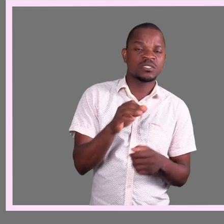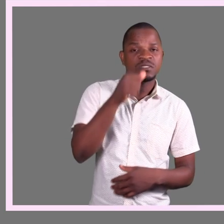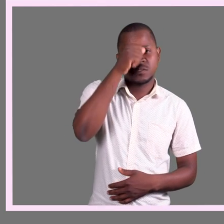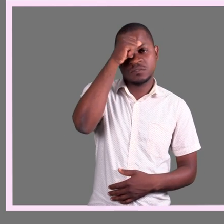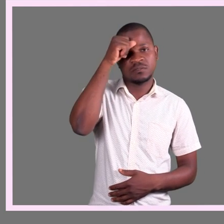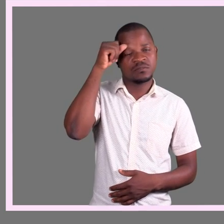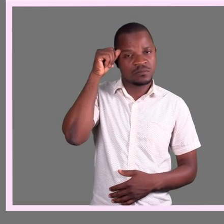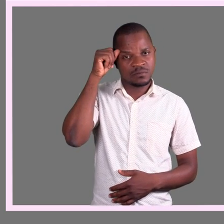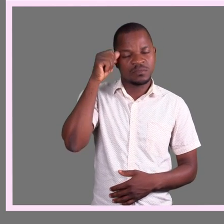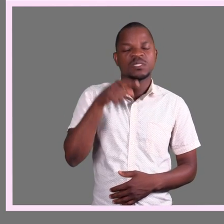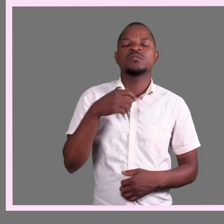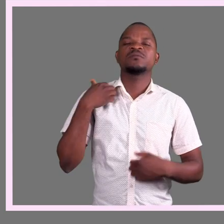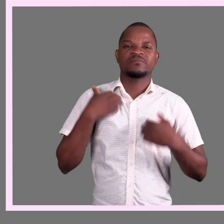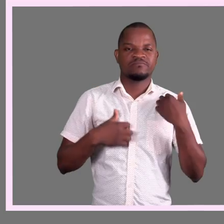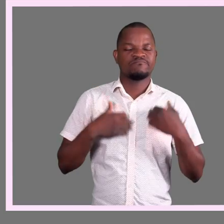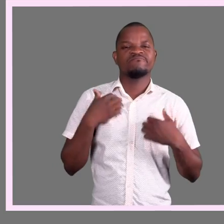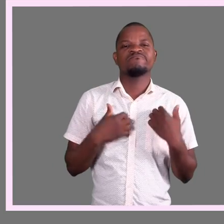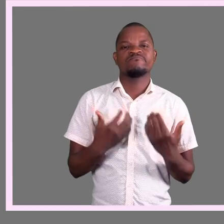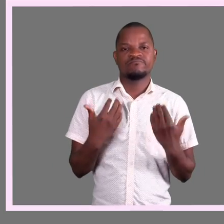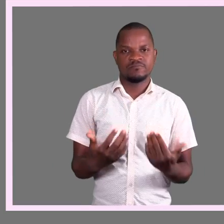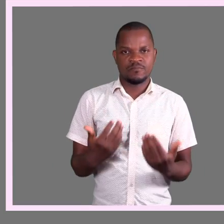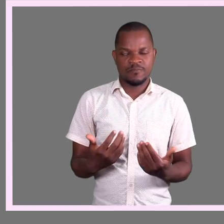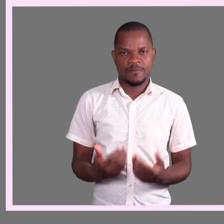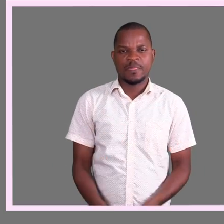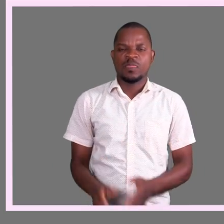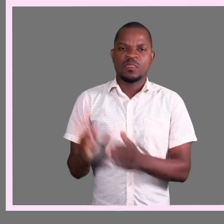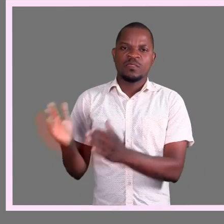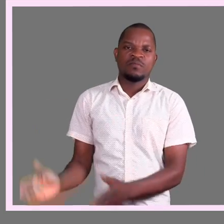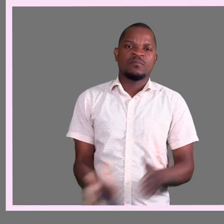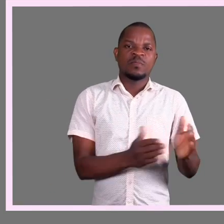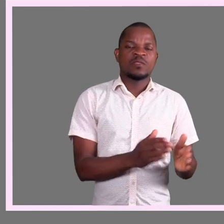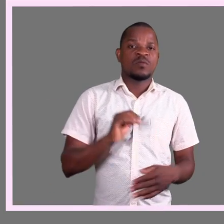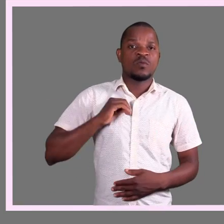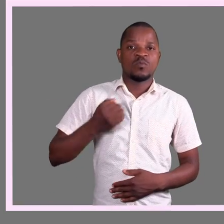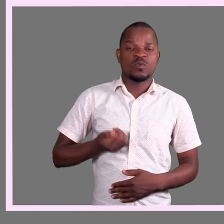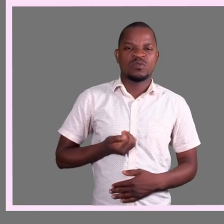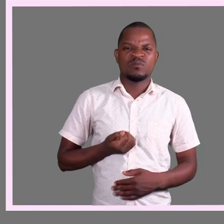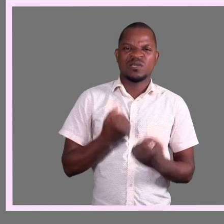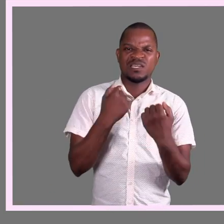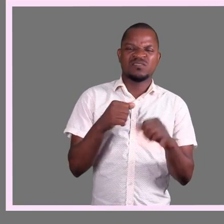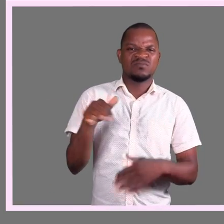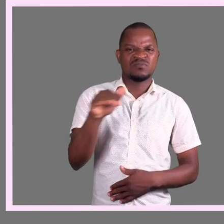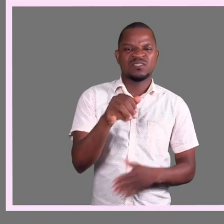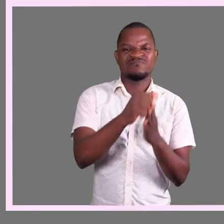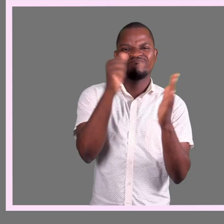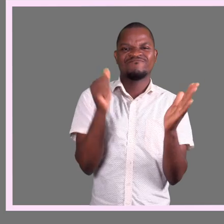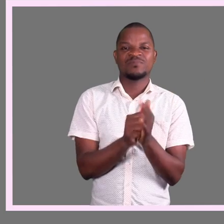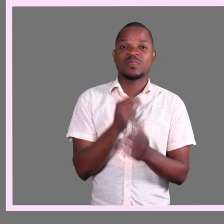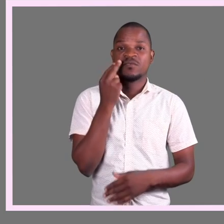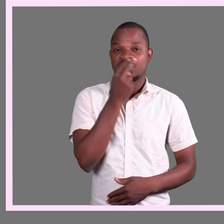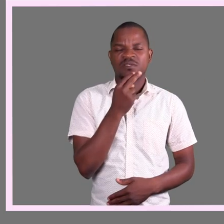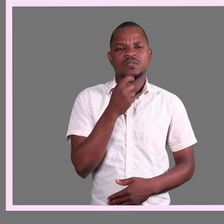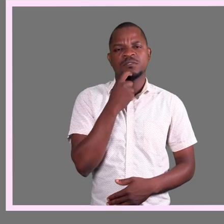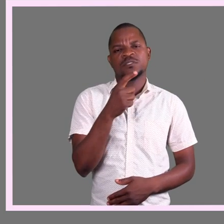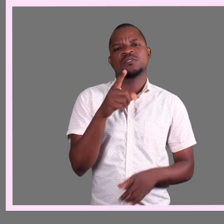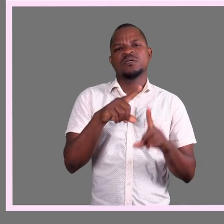Goulam, ativista social, considera discriminatório basear-se nas condições sociais da